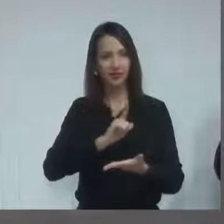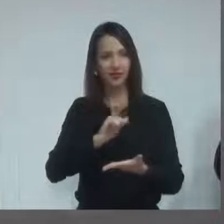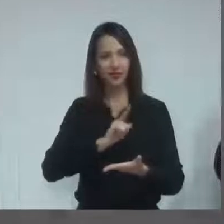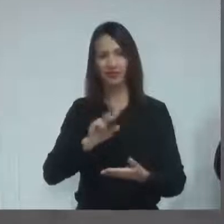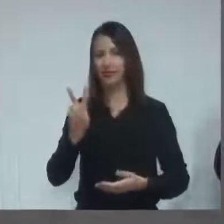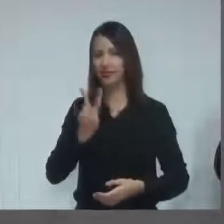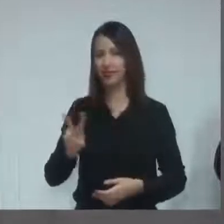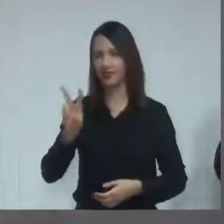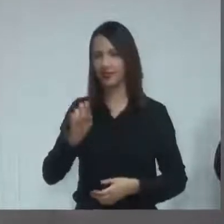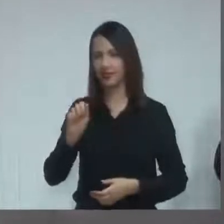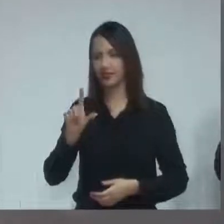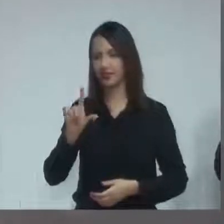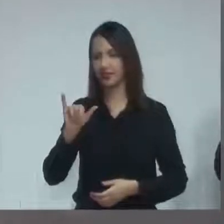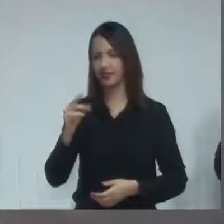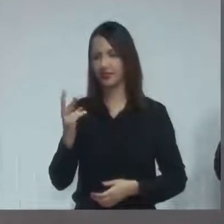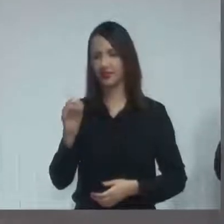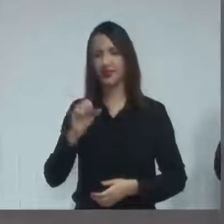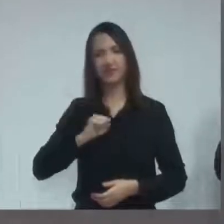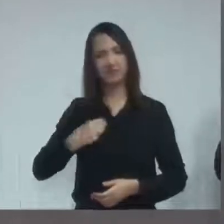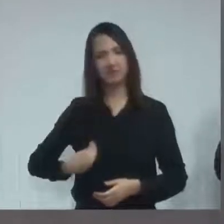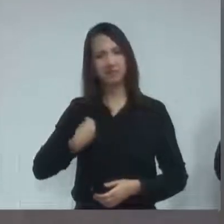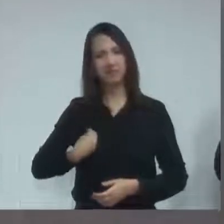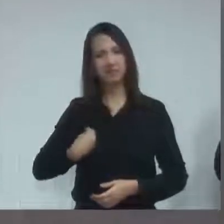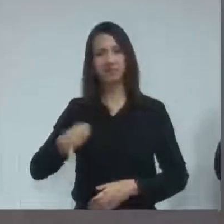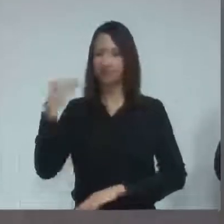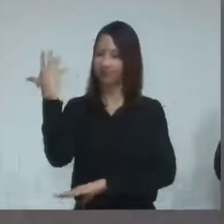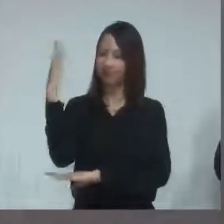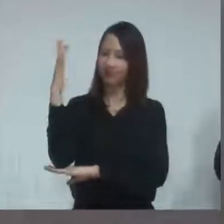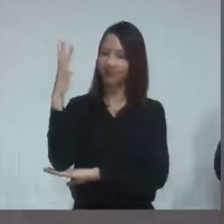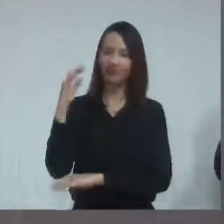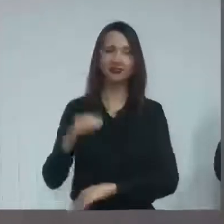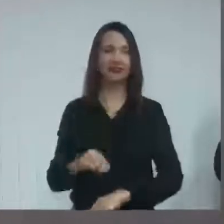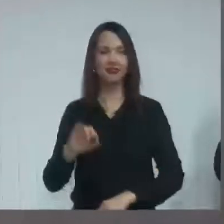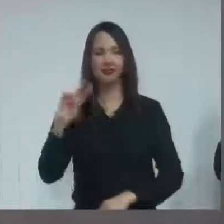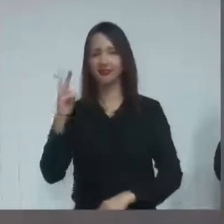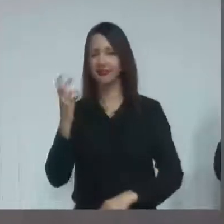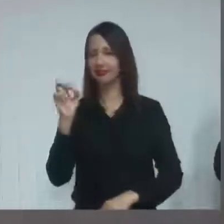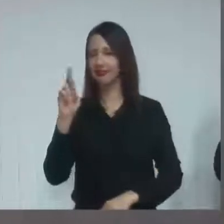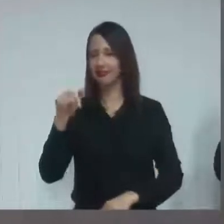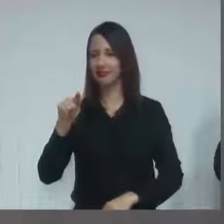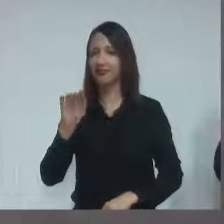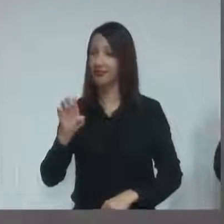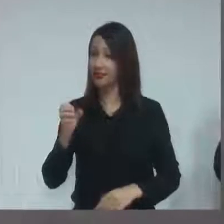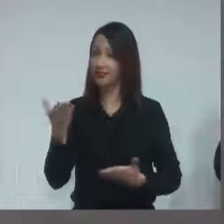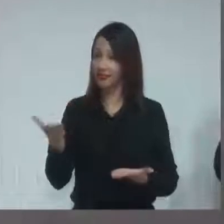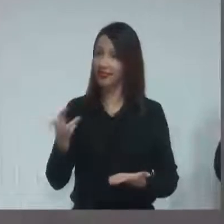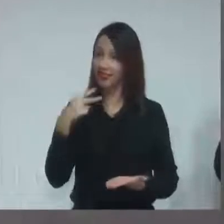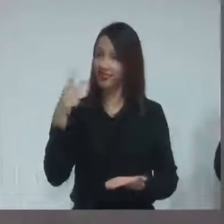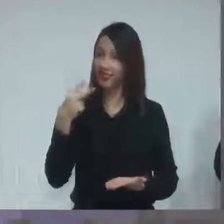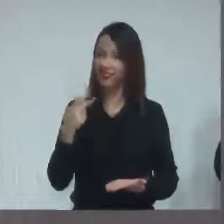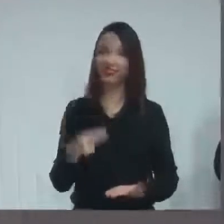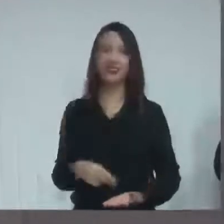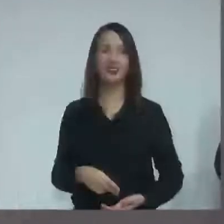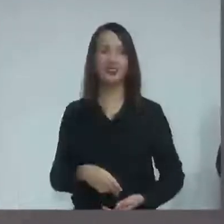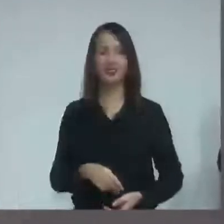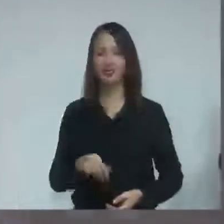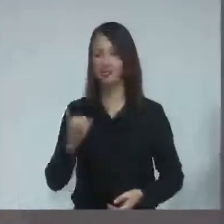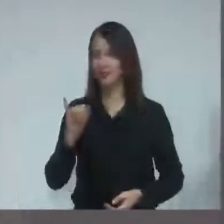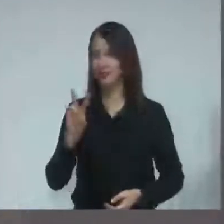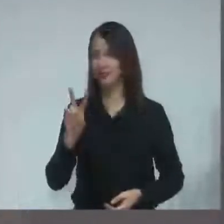prestigiando, que atua bastante na questão ambiental. Henrique, para você ter uma ideia, o Ivanei, que está aí do seu